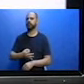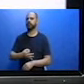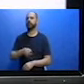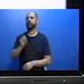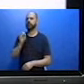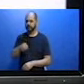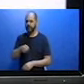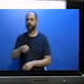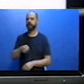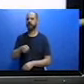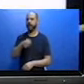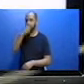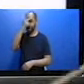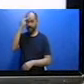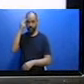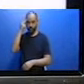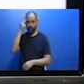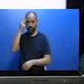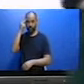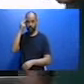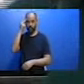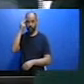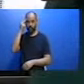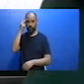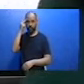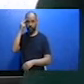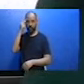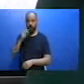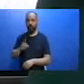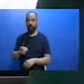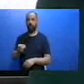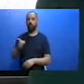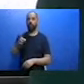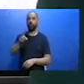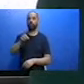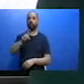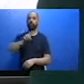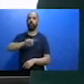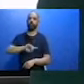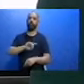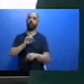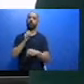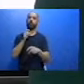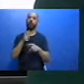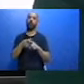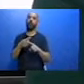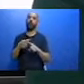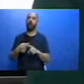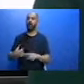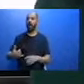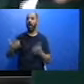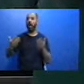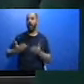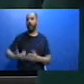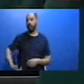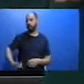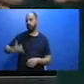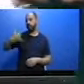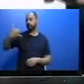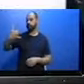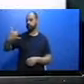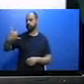deixou de acelerar para atender o celular no trânsito alguém tá falando assim lá parei e vou atender o